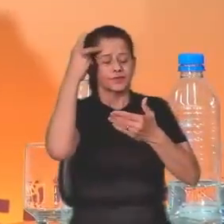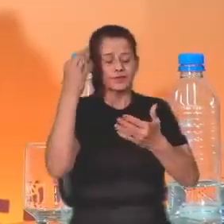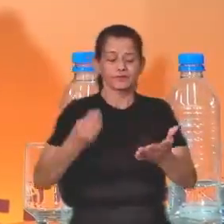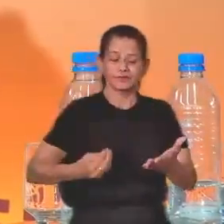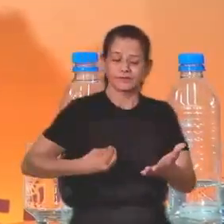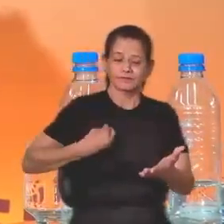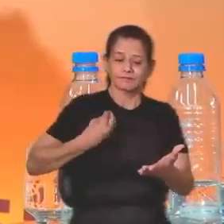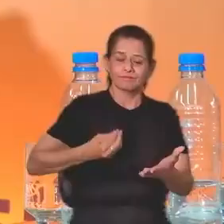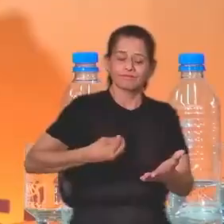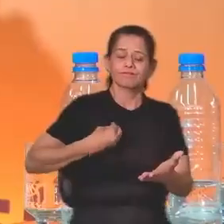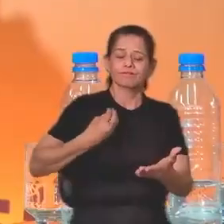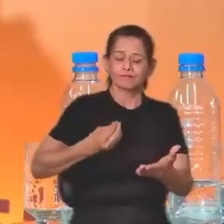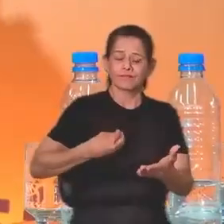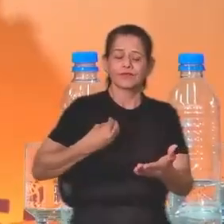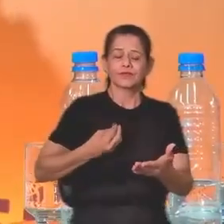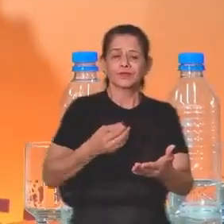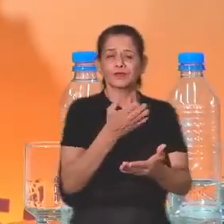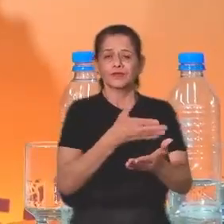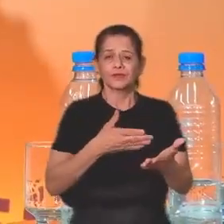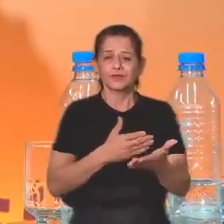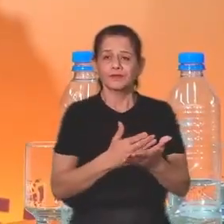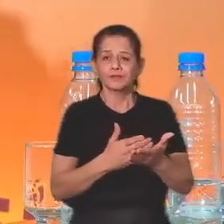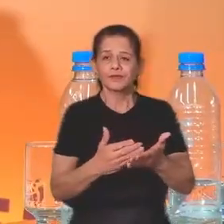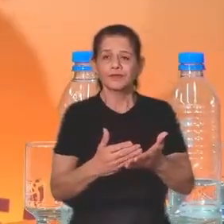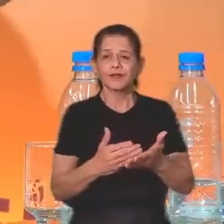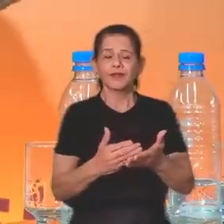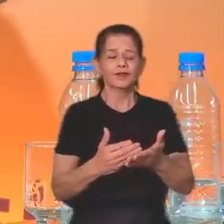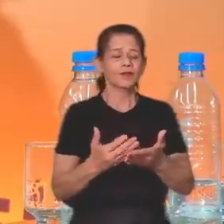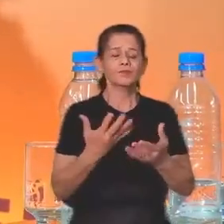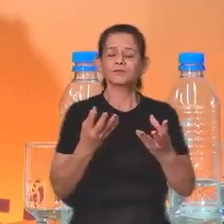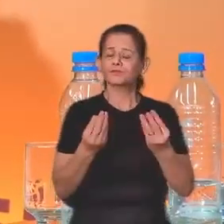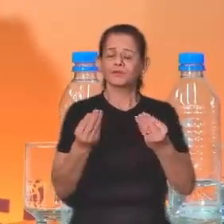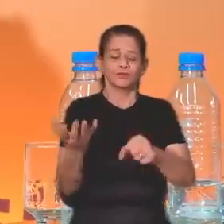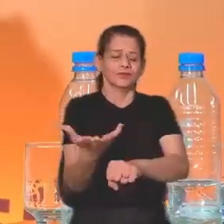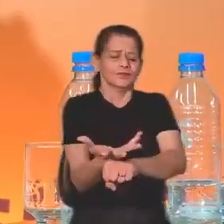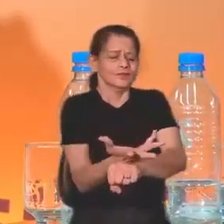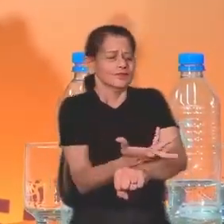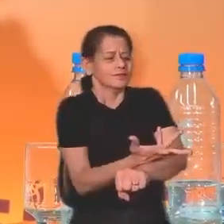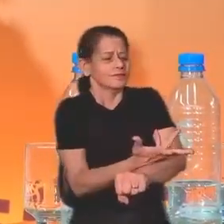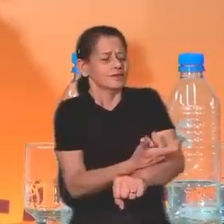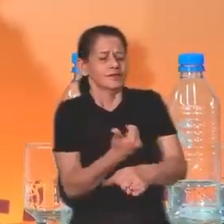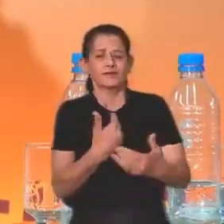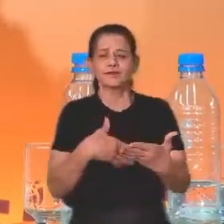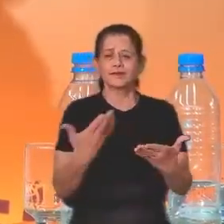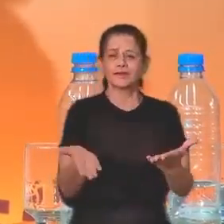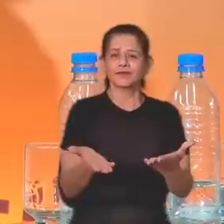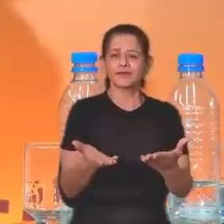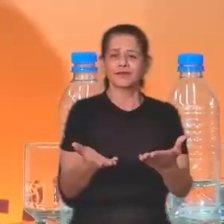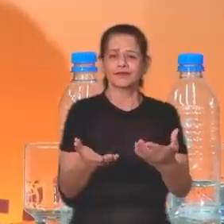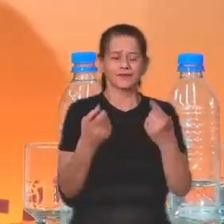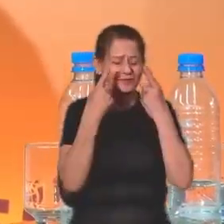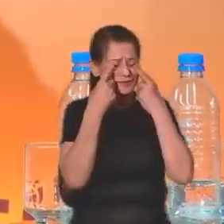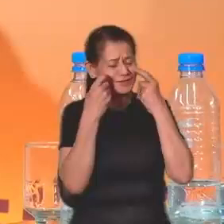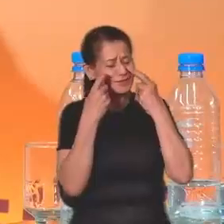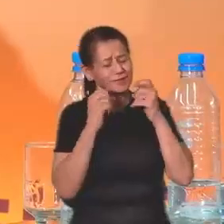vivências. Eu comecei muito emocionada, né, porque eu sou uma